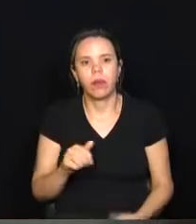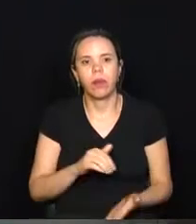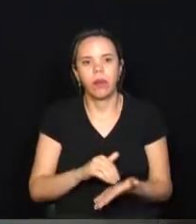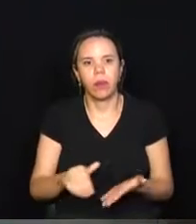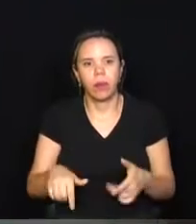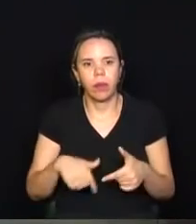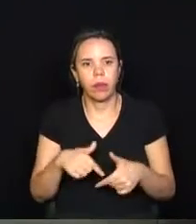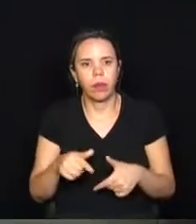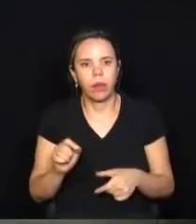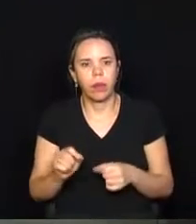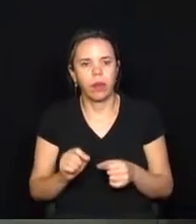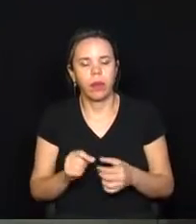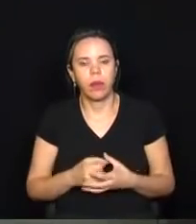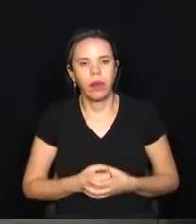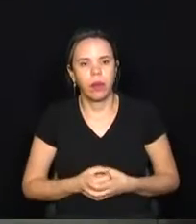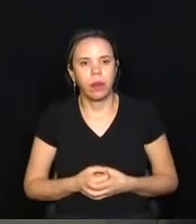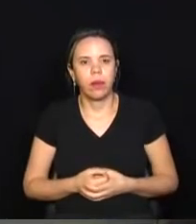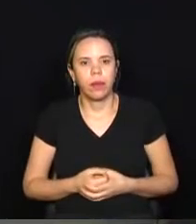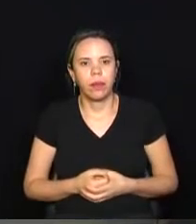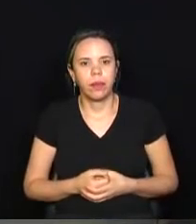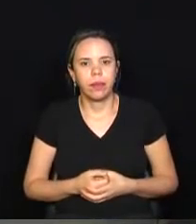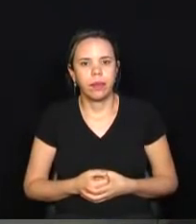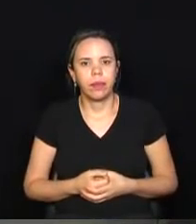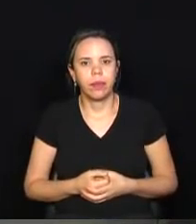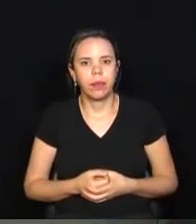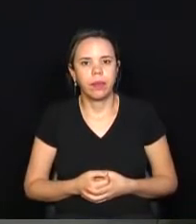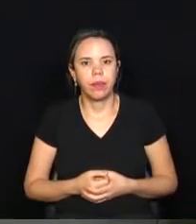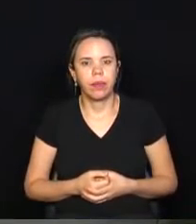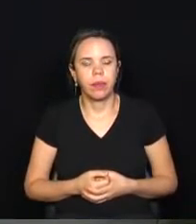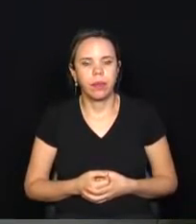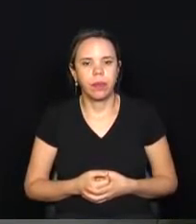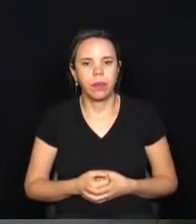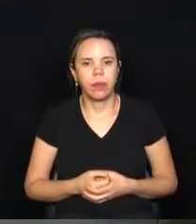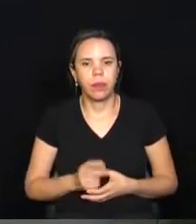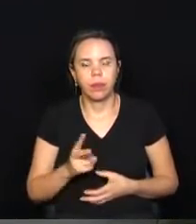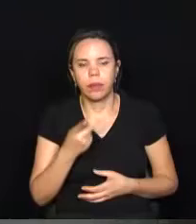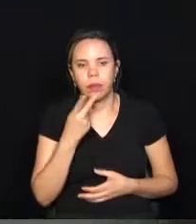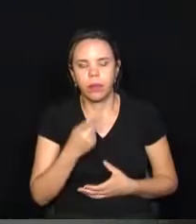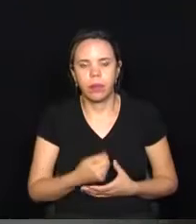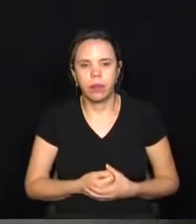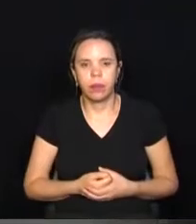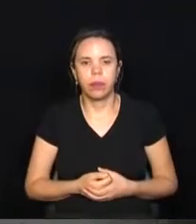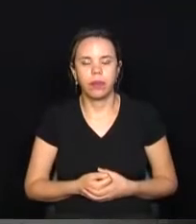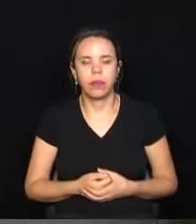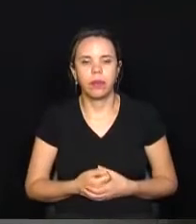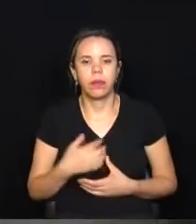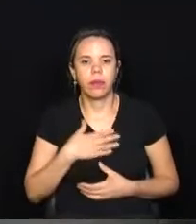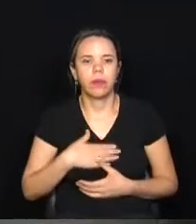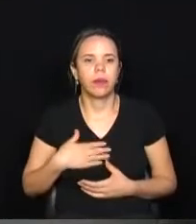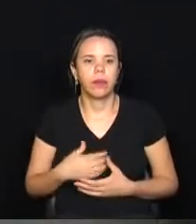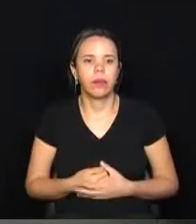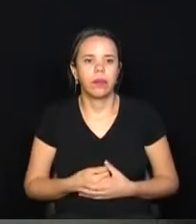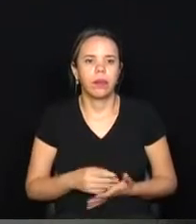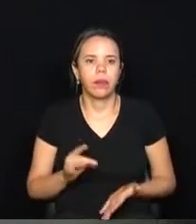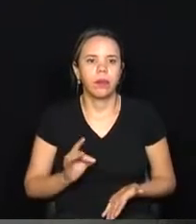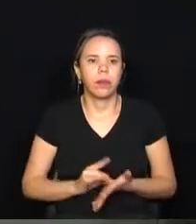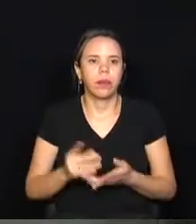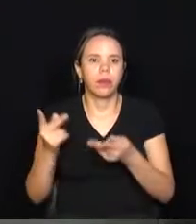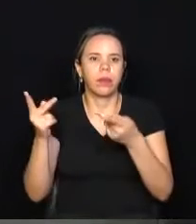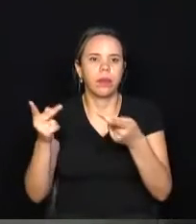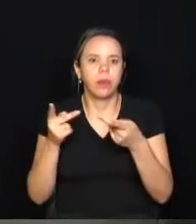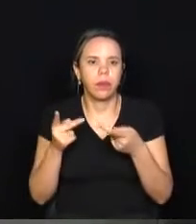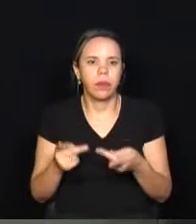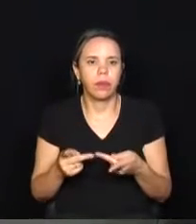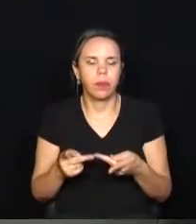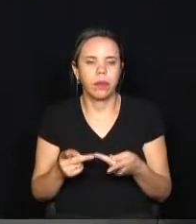Certo. E o quê? Não, pode. Tá. o que eu gostaria realmente convidá-los